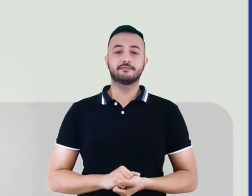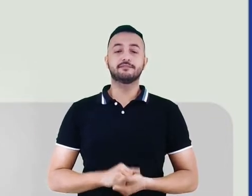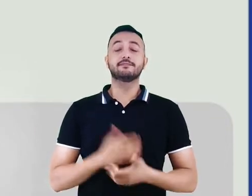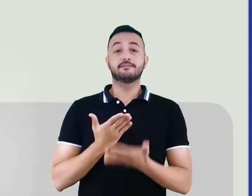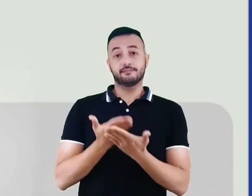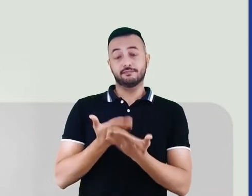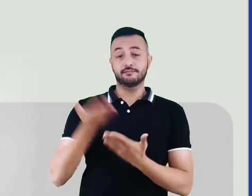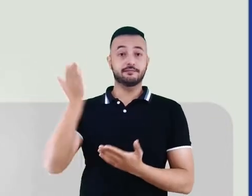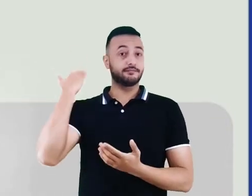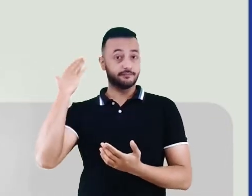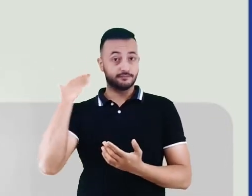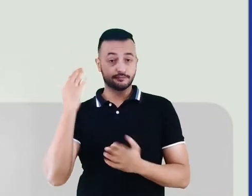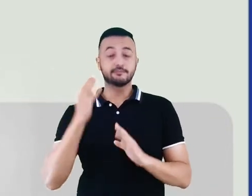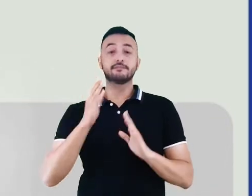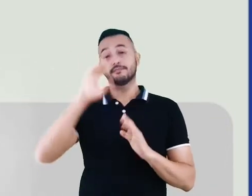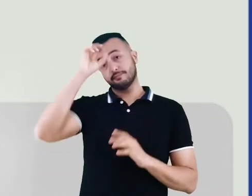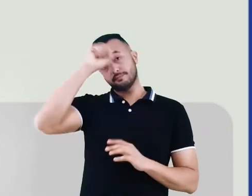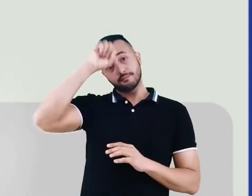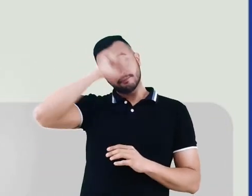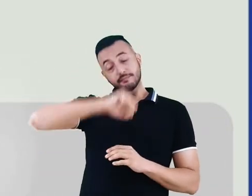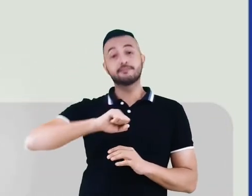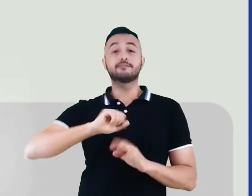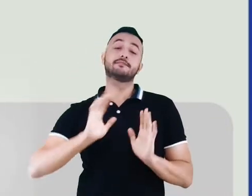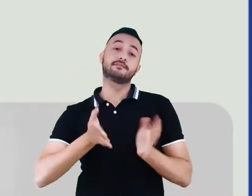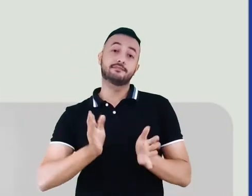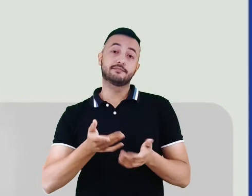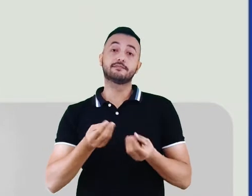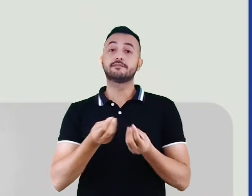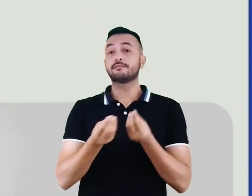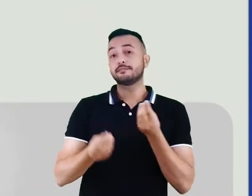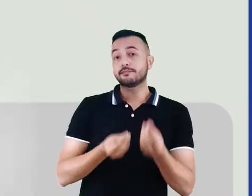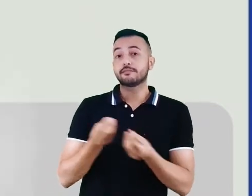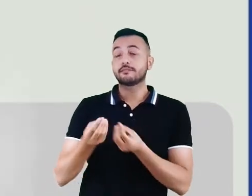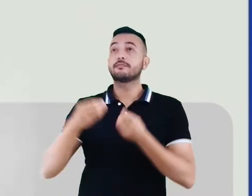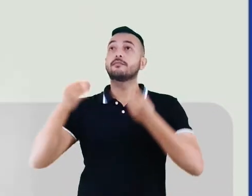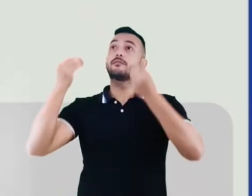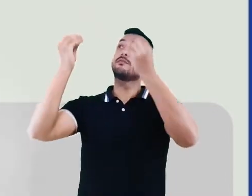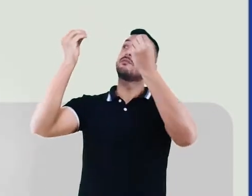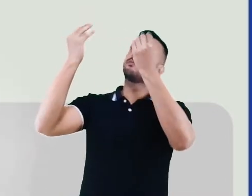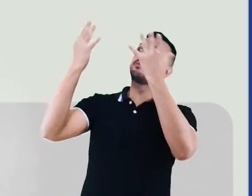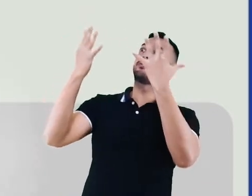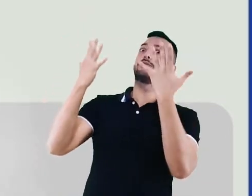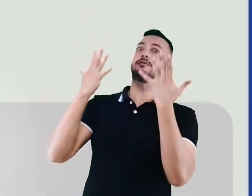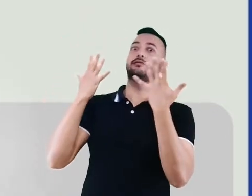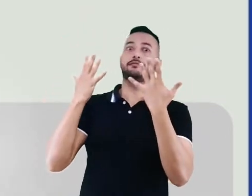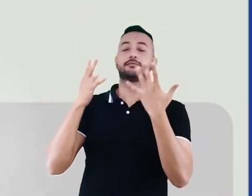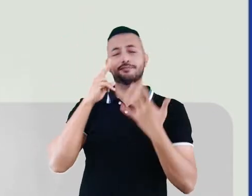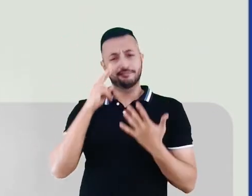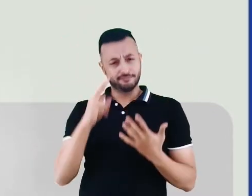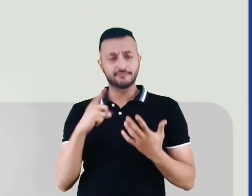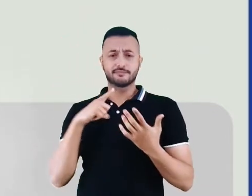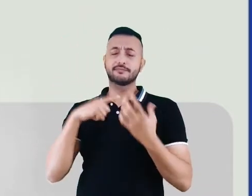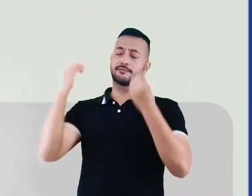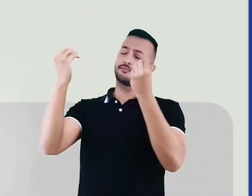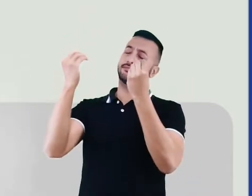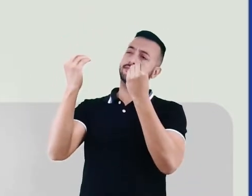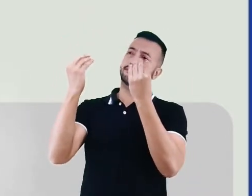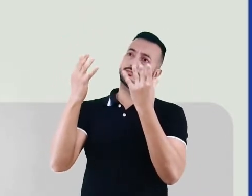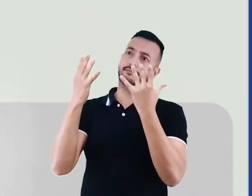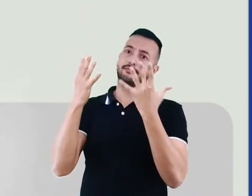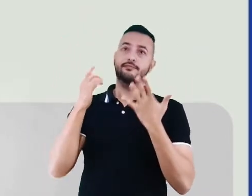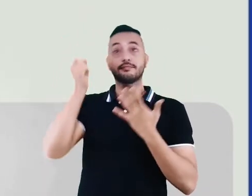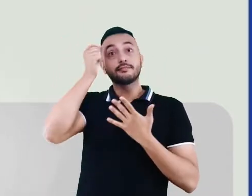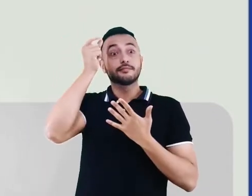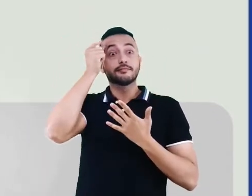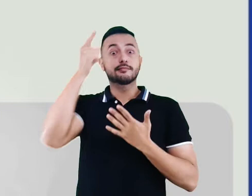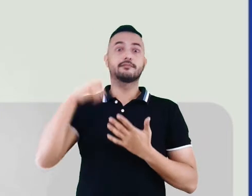Na aula anterior nós aprendemos sobre as fontes de luz, que existem fontes de luz que são artificiais,